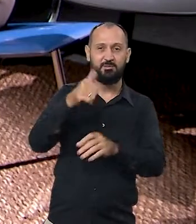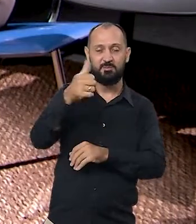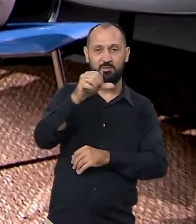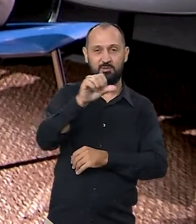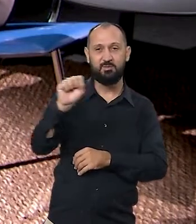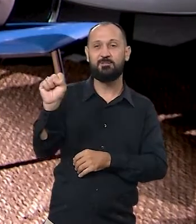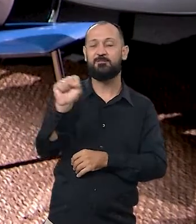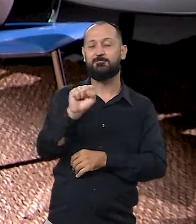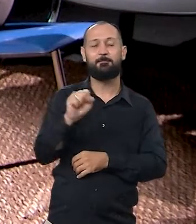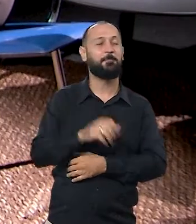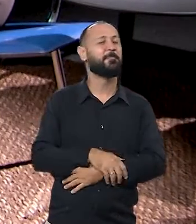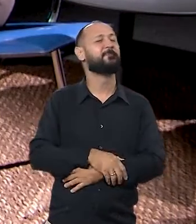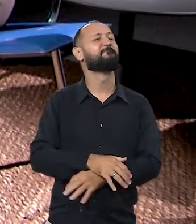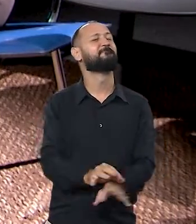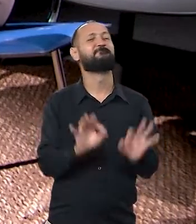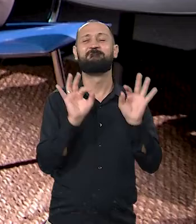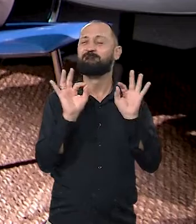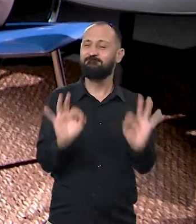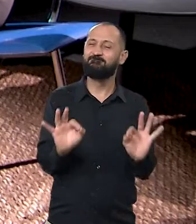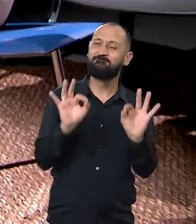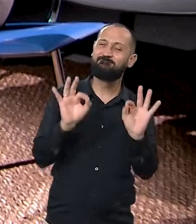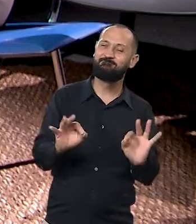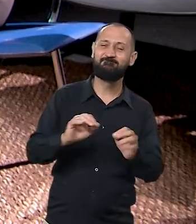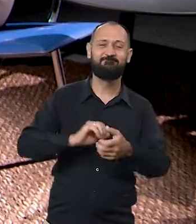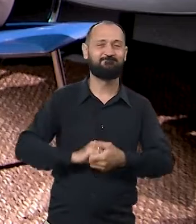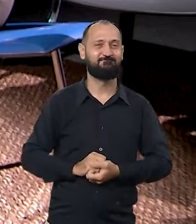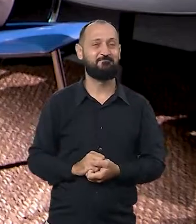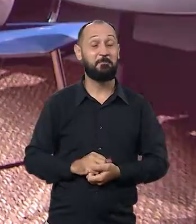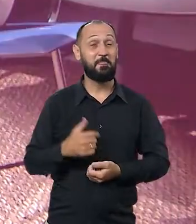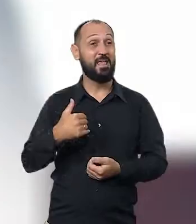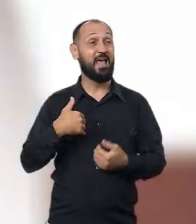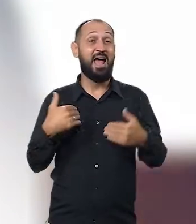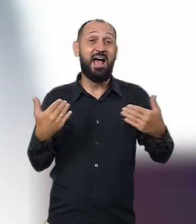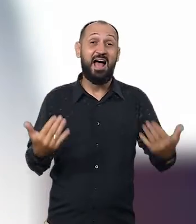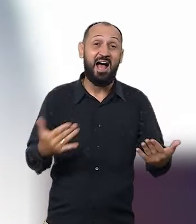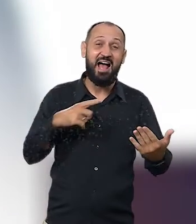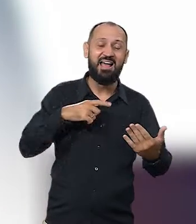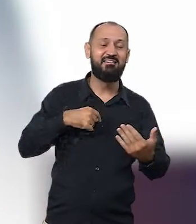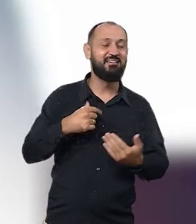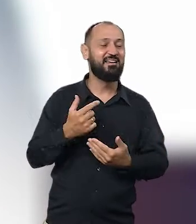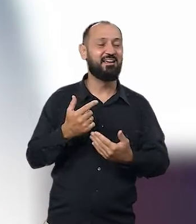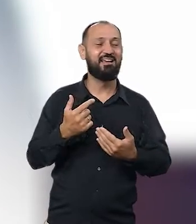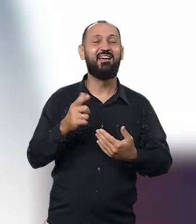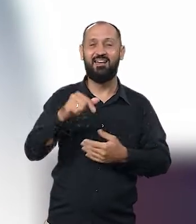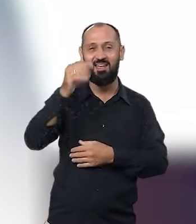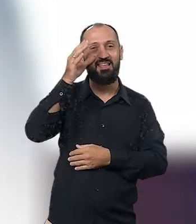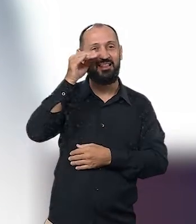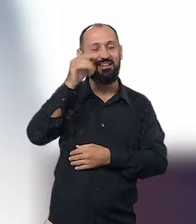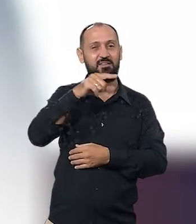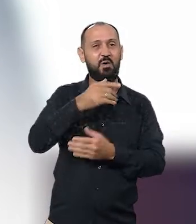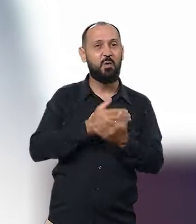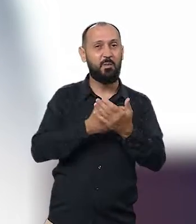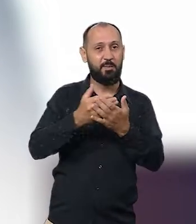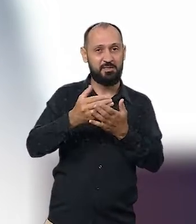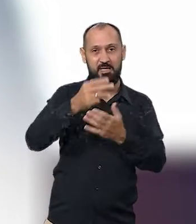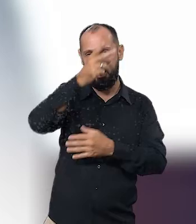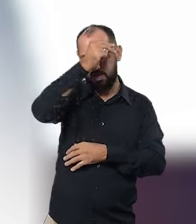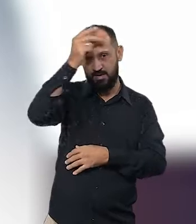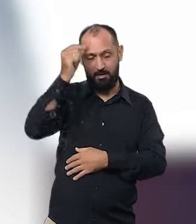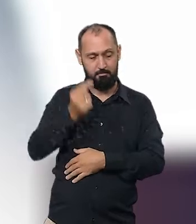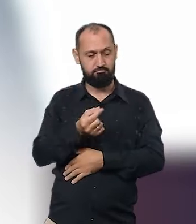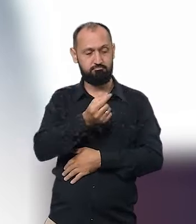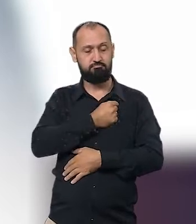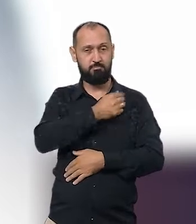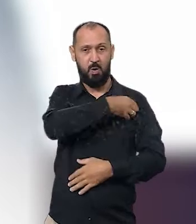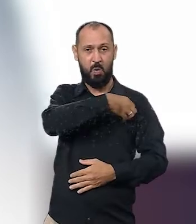1988. Exatamente. E aí, Lívia, é uma coisa interessante. Eu assumi a prefeitura e